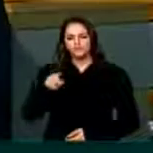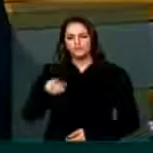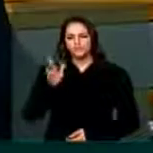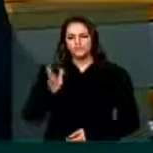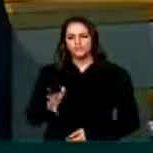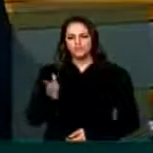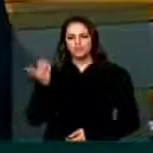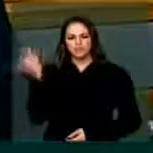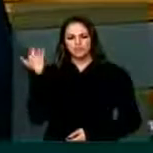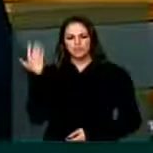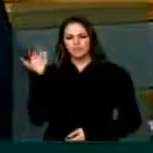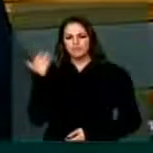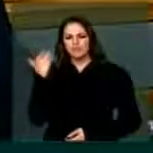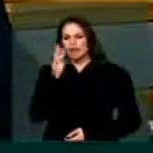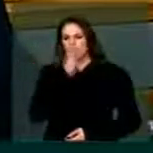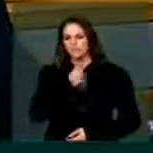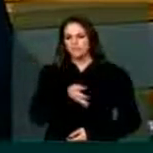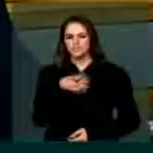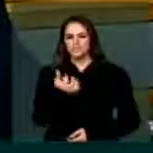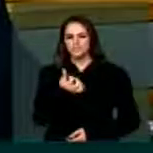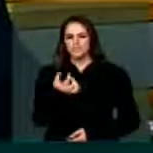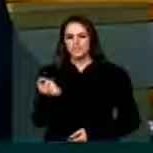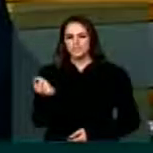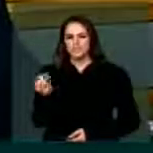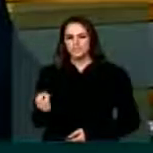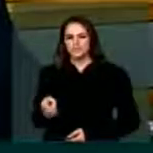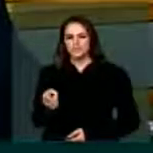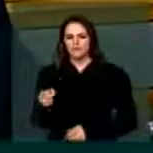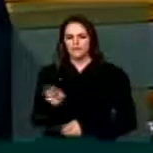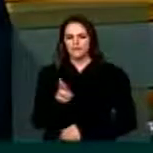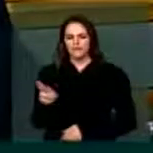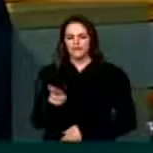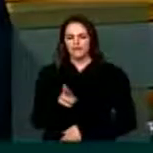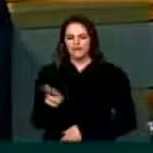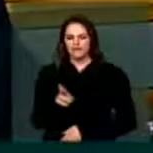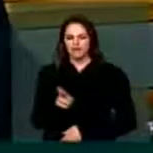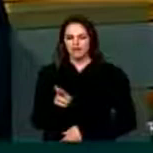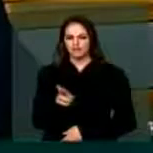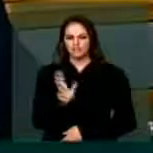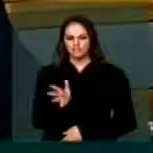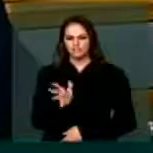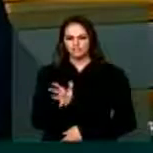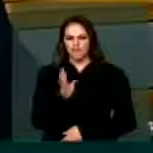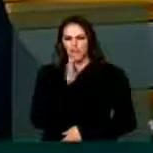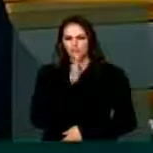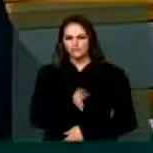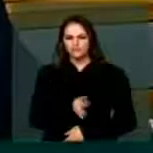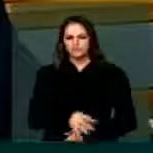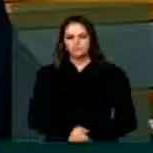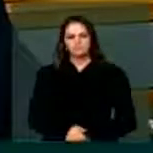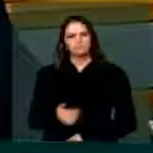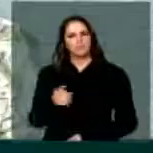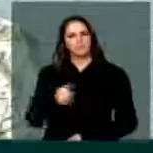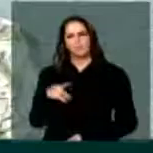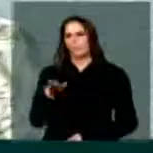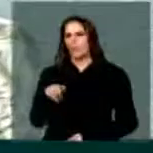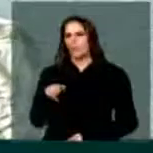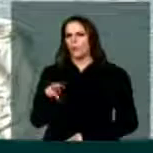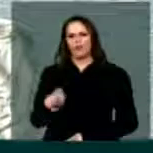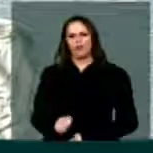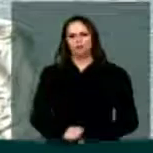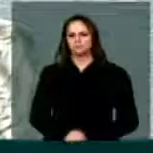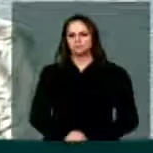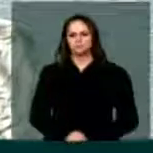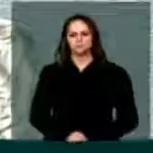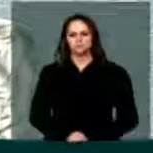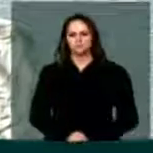se apropriado de R$600 mil de algumas dessas empresas, ou do senhor Youssef? Já ouviu uma história como essa? Não, senhor. Não tem nem conhecimento?